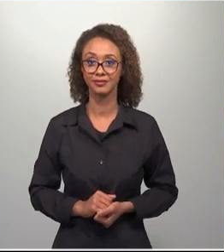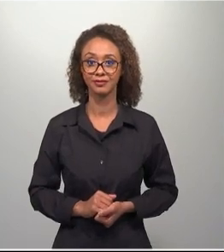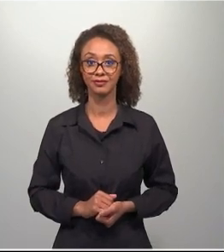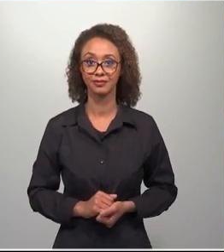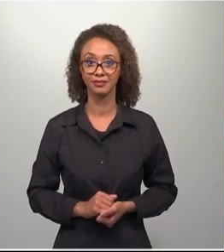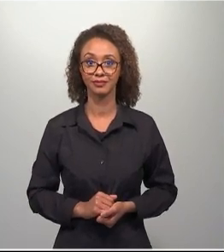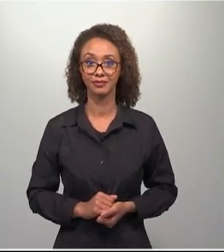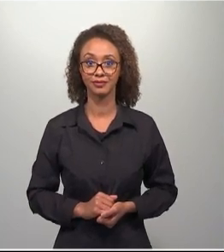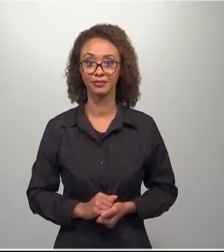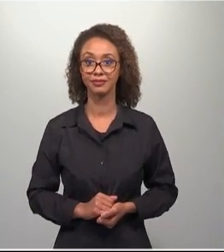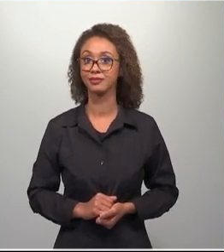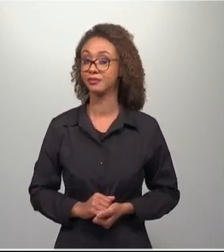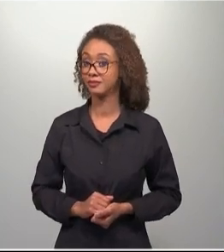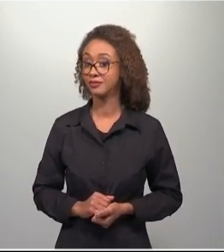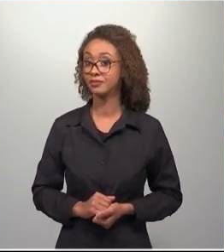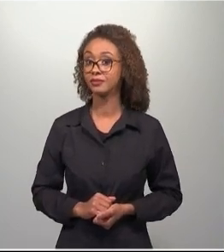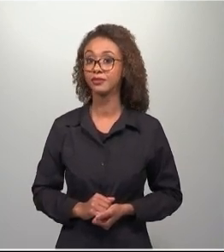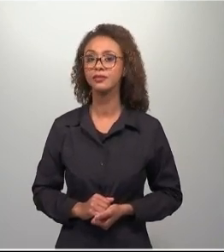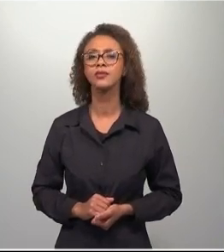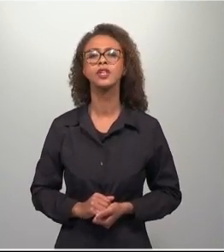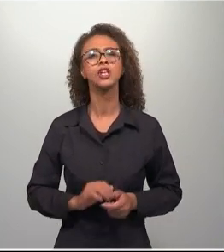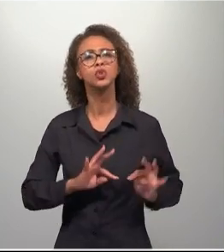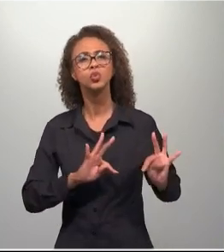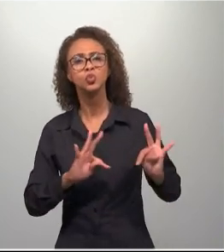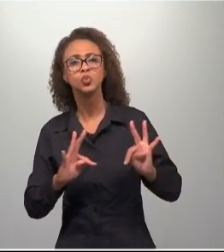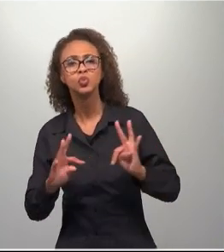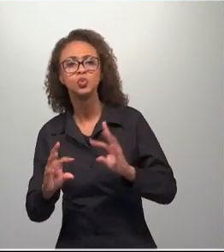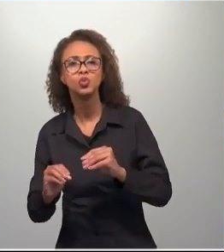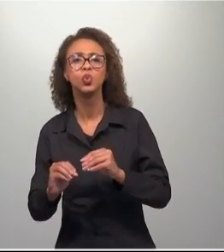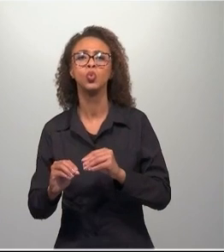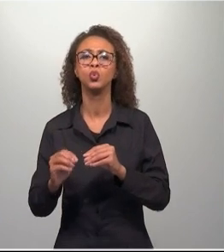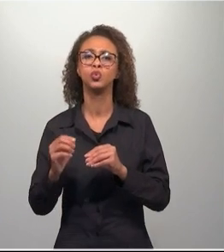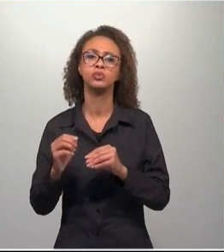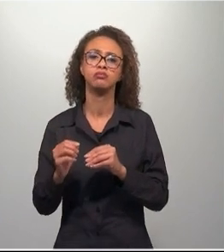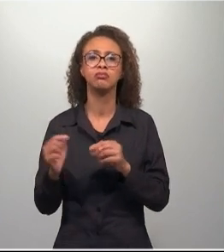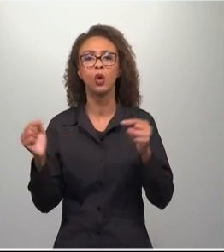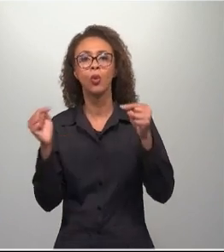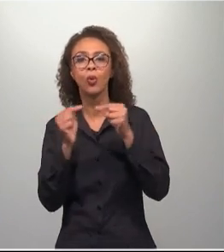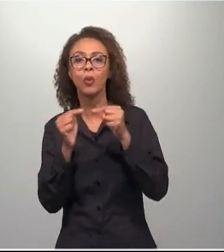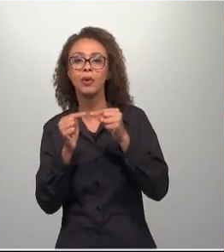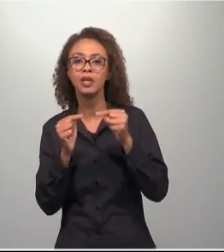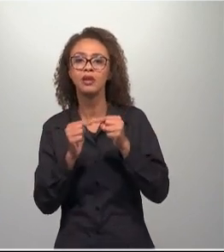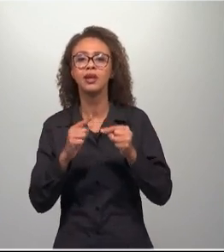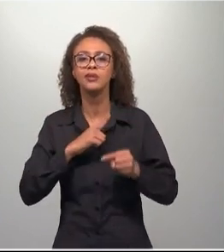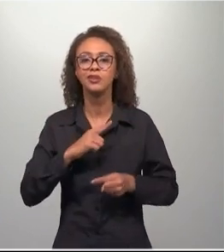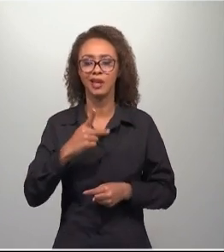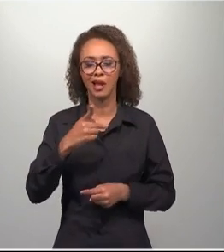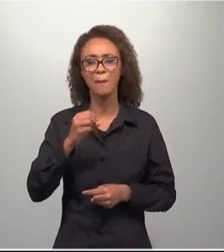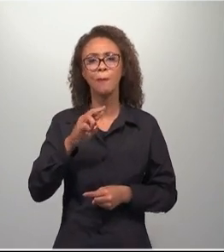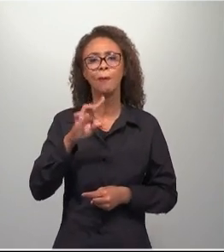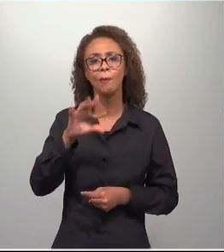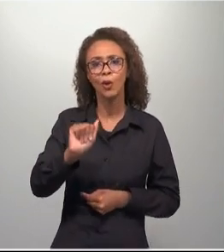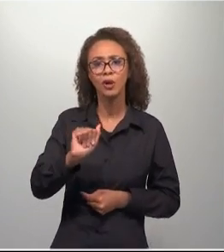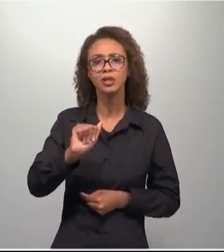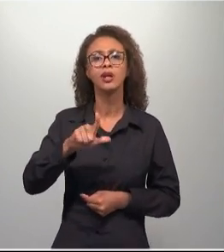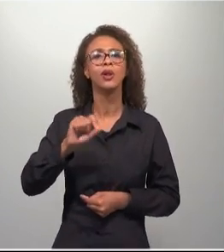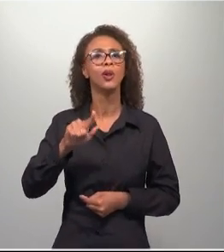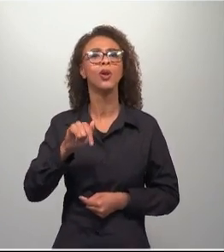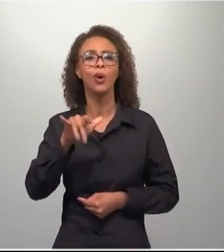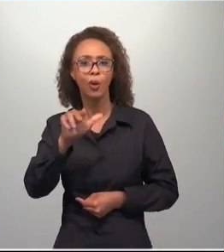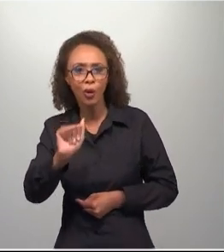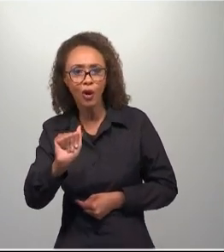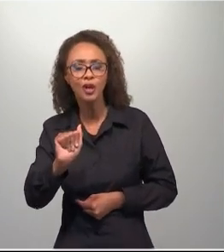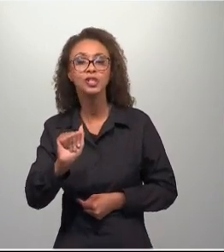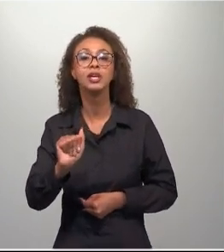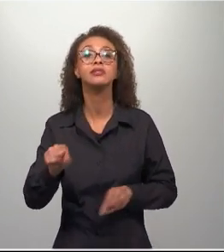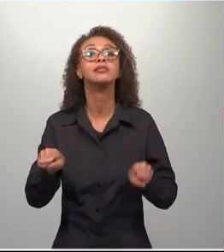doce desses circuitos de a fazenda a associação das portas lógicas etc eu tenho então o circuito os